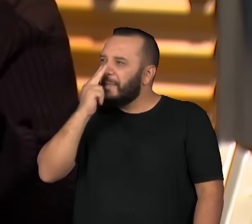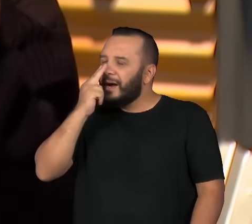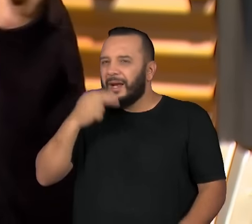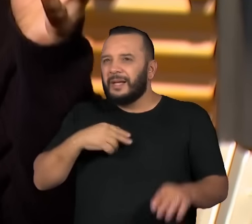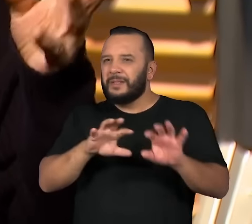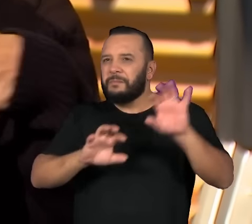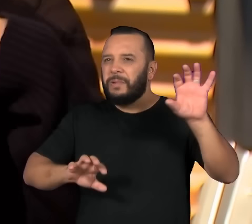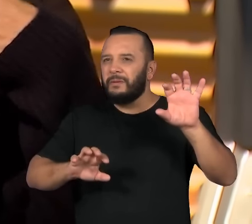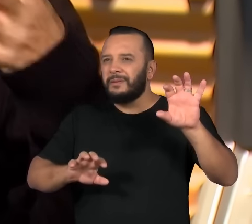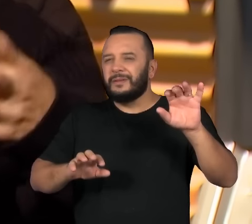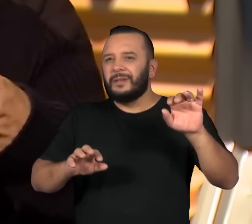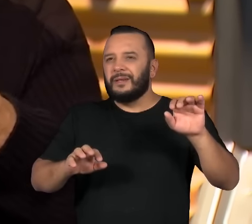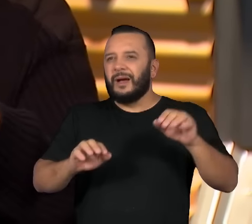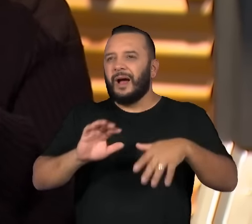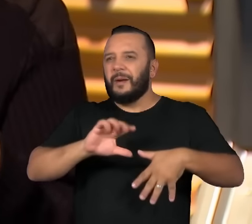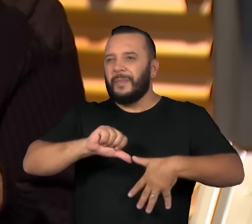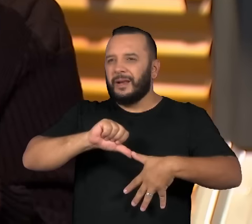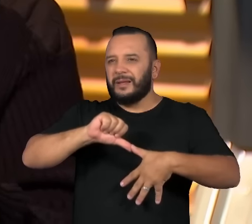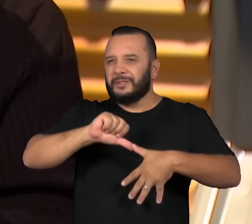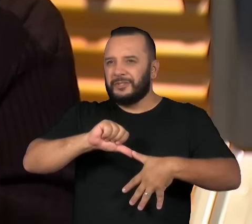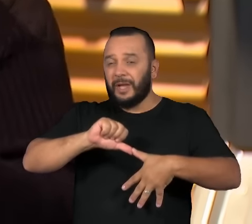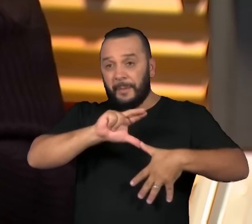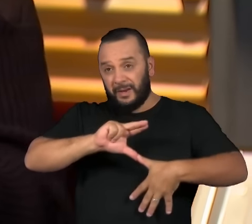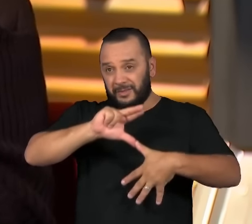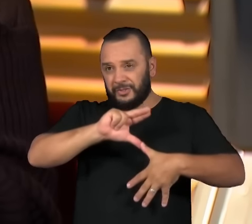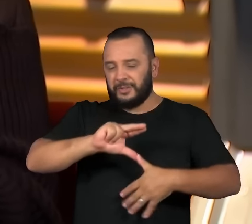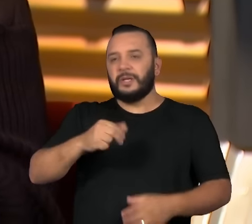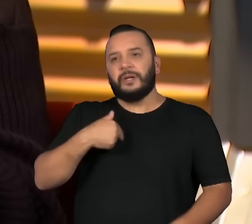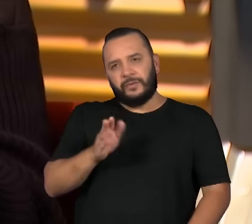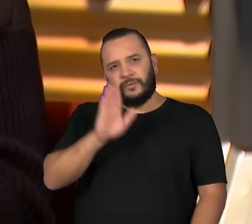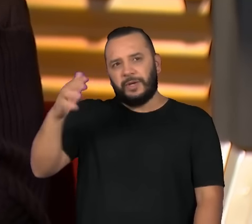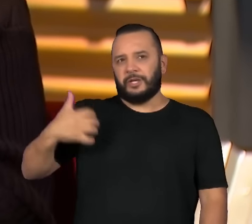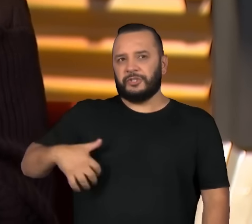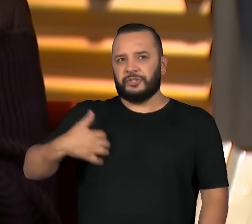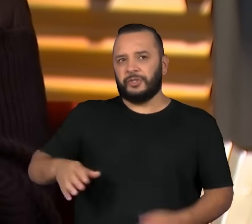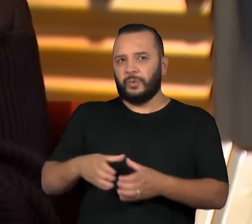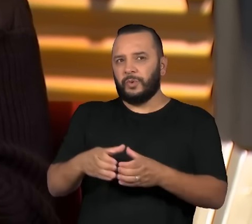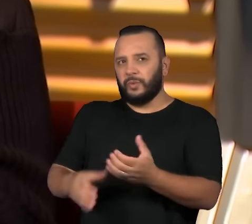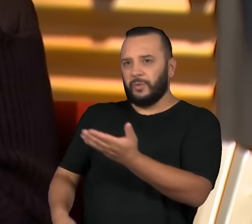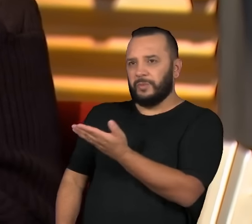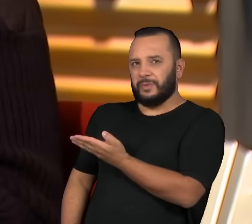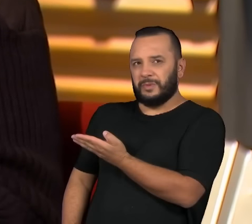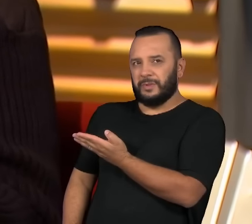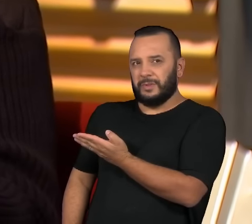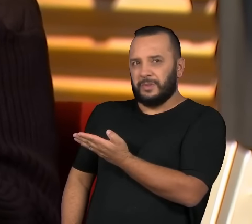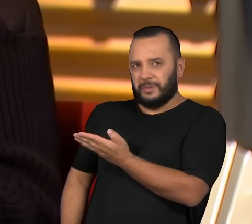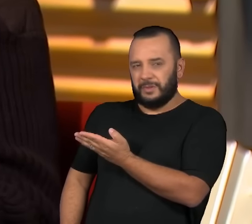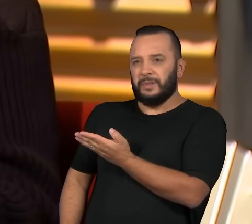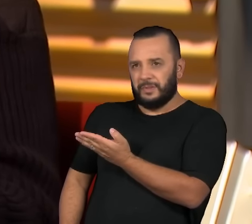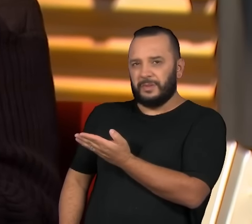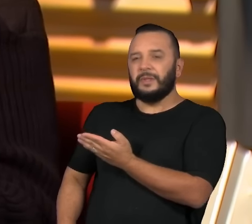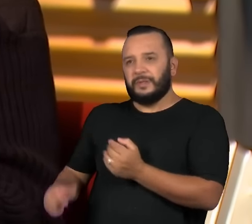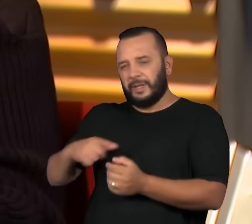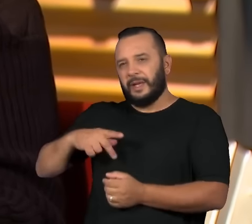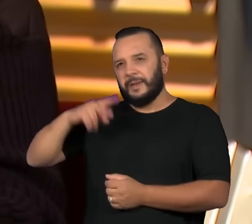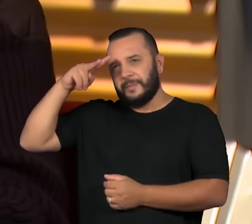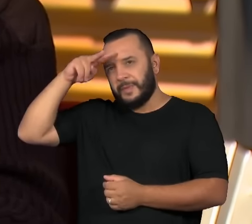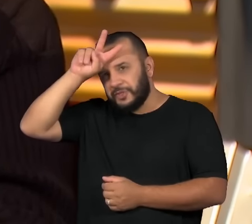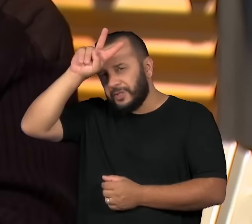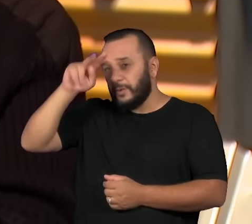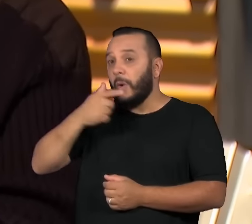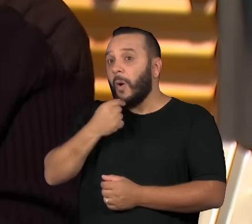Eu fui para Argentina, eu comecei a tocar com um grupo chamado De La Tierra, heavy metal, né? Em Isso, espanhol e português. É. Tem um mexicano, um